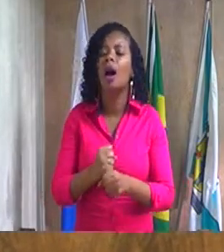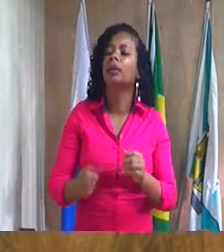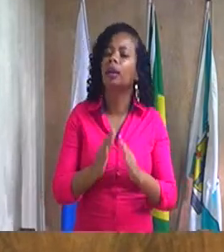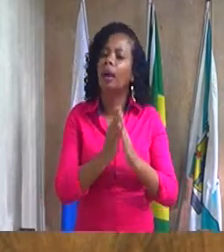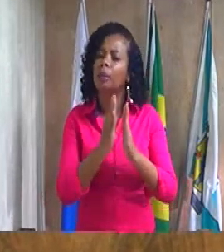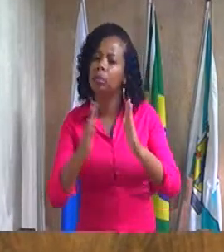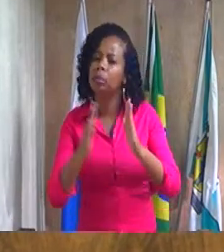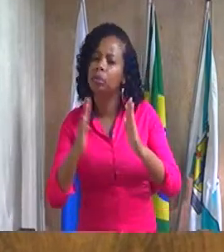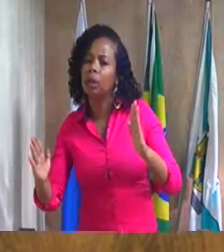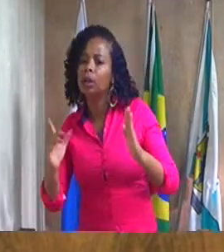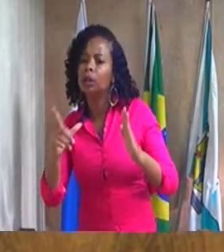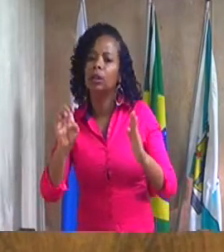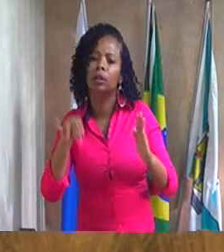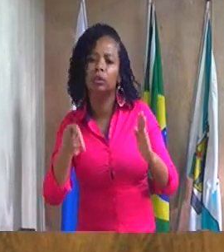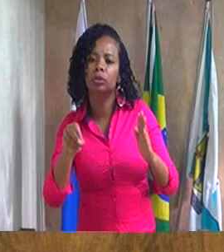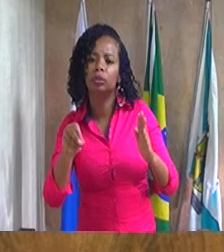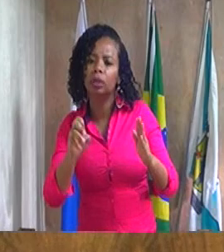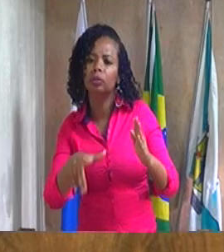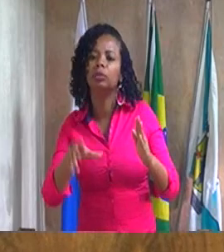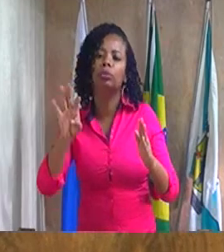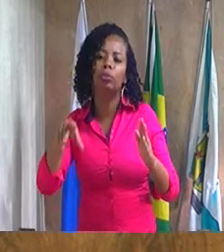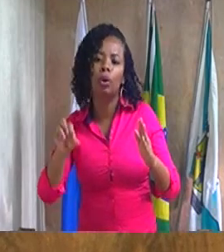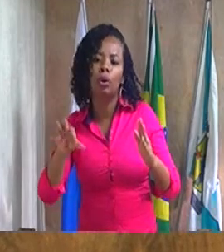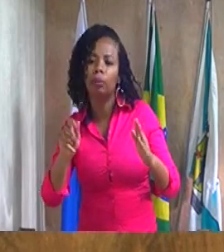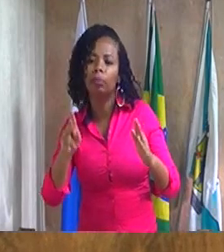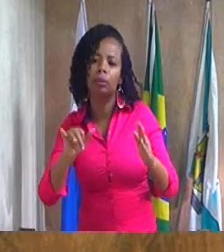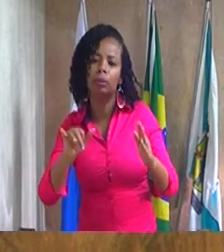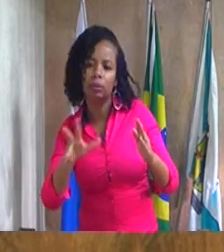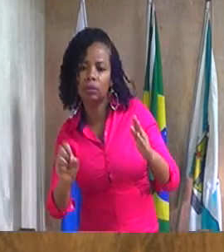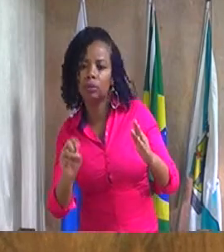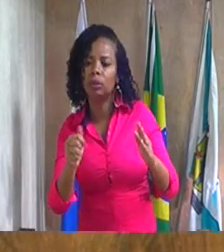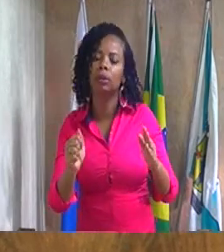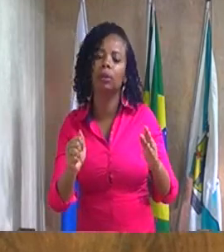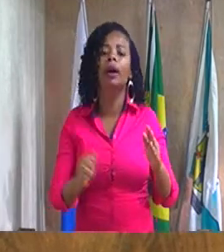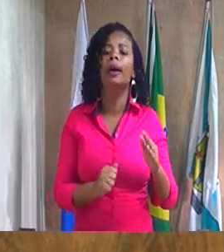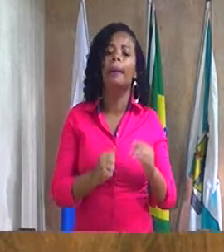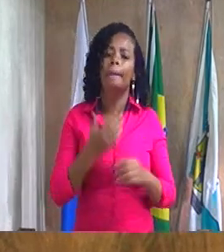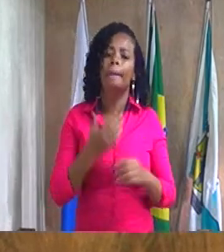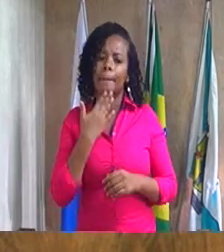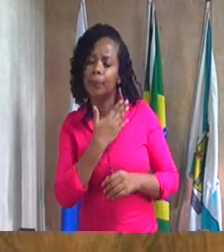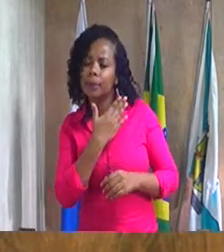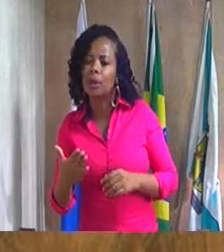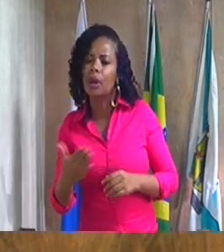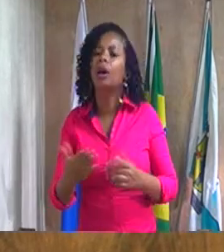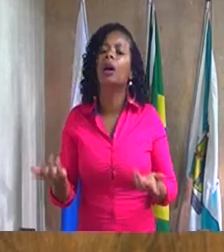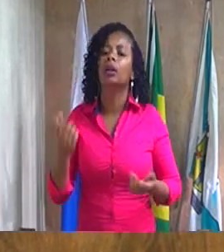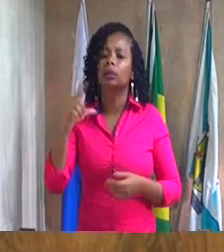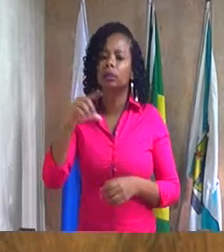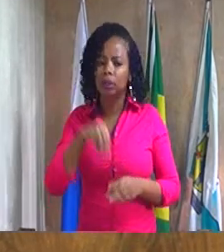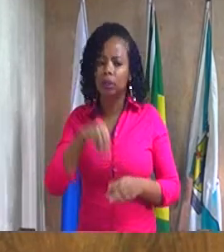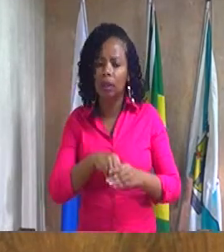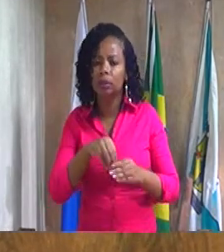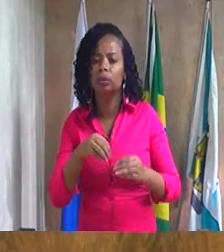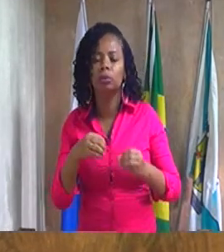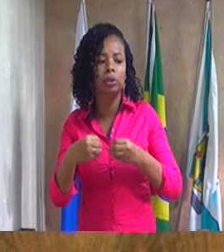Brizola, conforme anexo, propõe garantir no âmbito deste município a